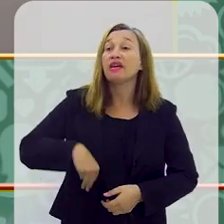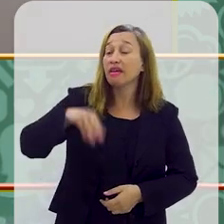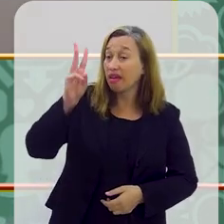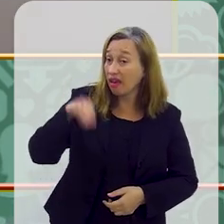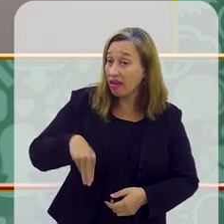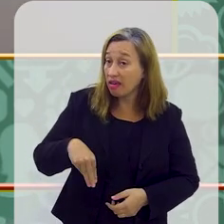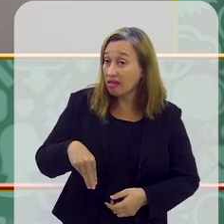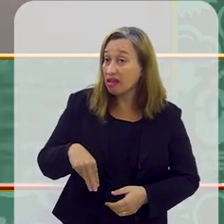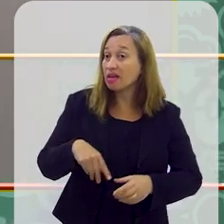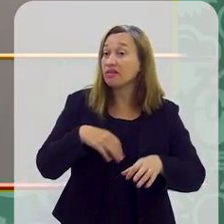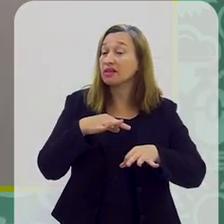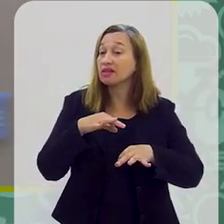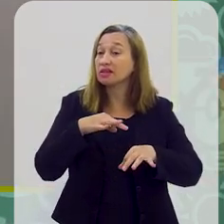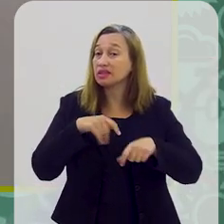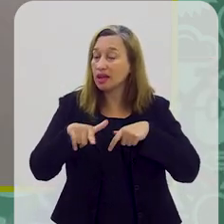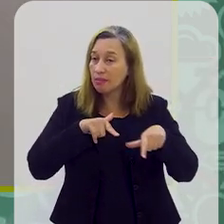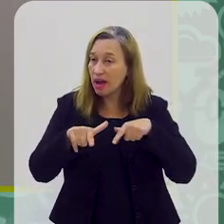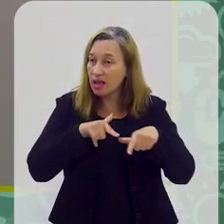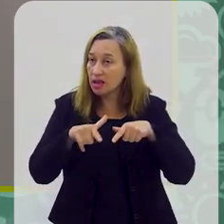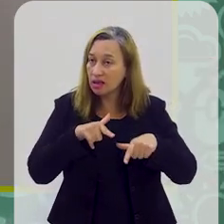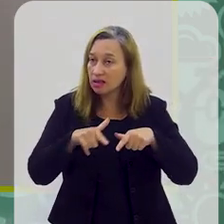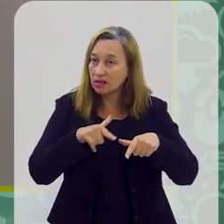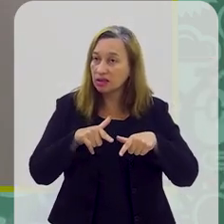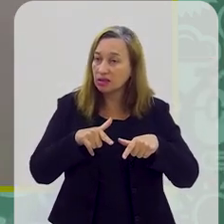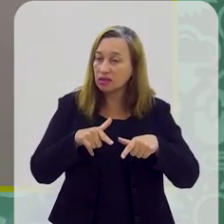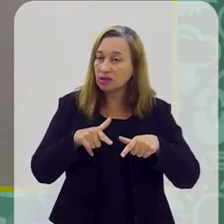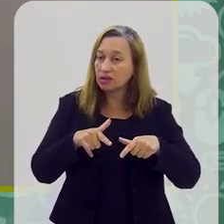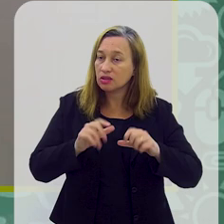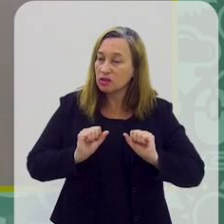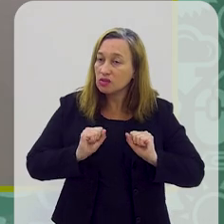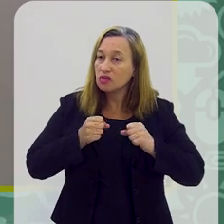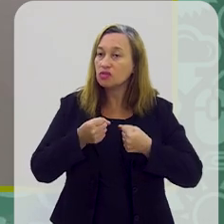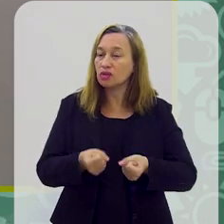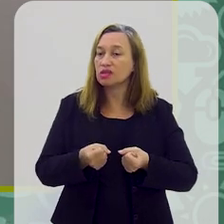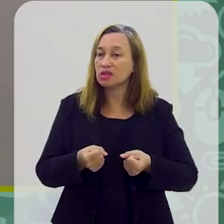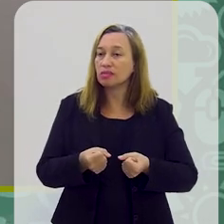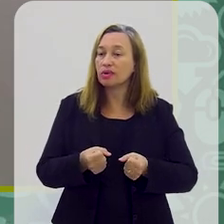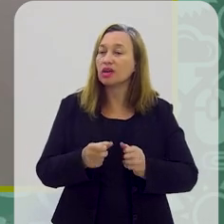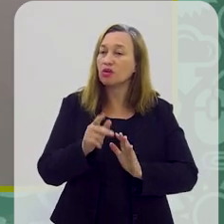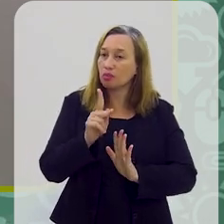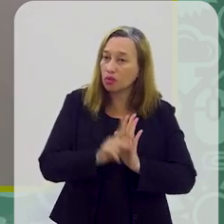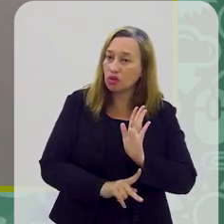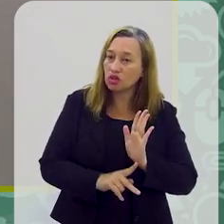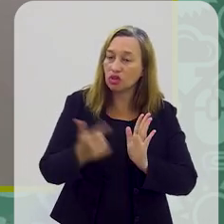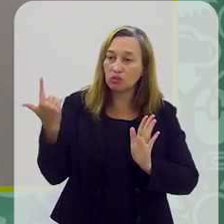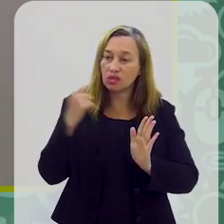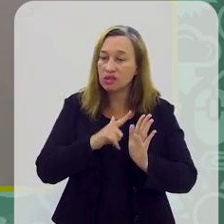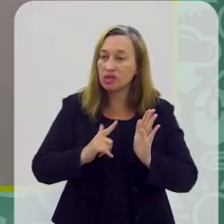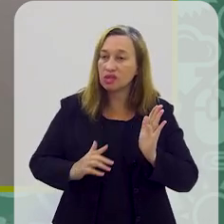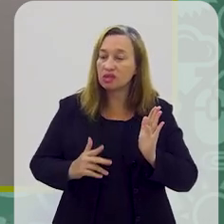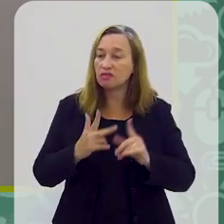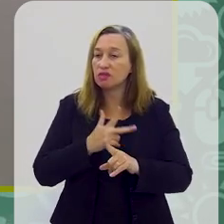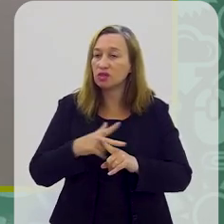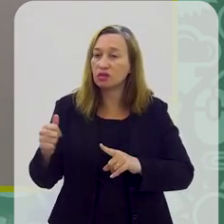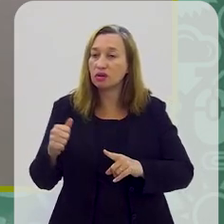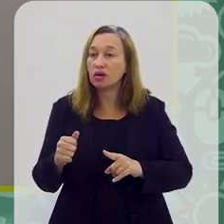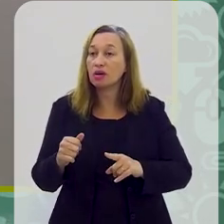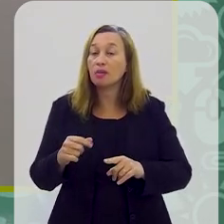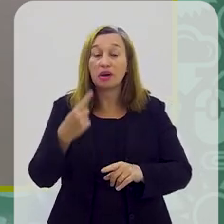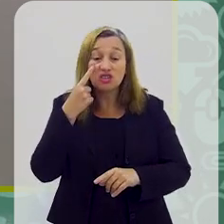assim, quem estava trabalhando ativamente, assim, para que esse projeto, né, prosseguisse, a